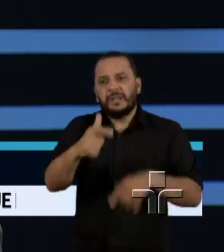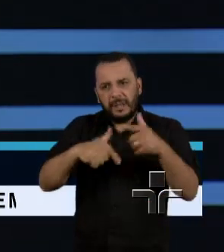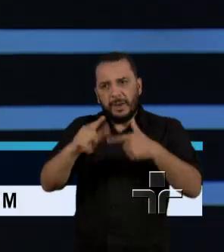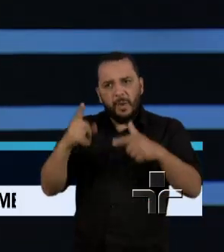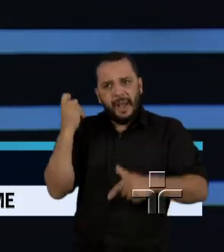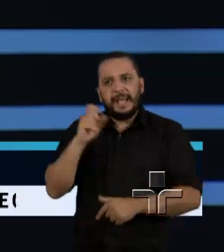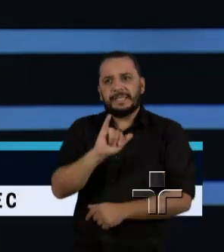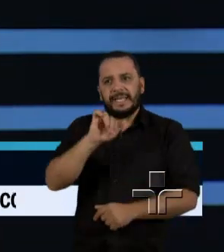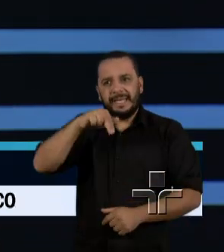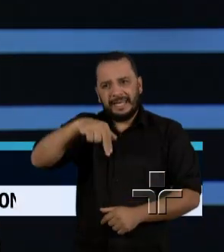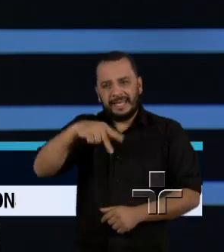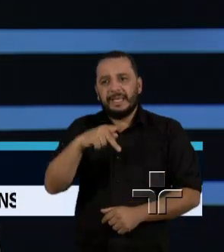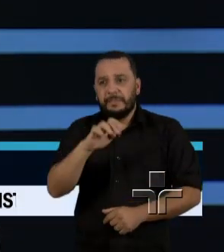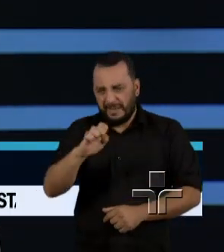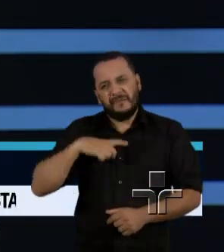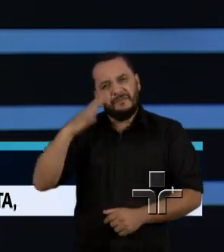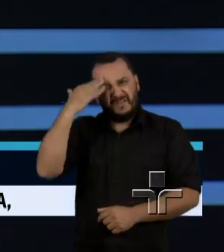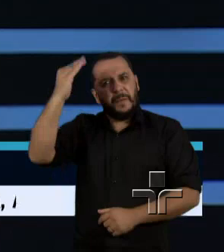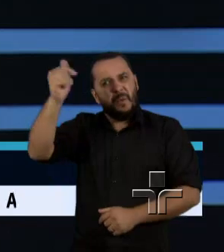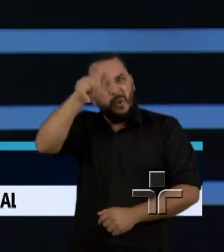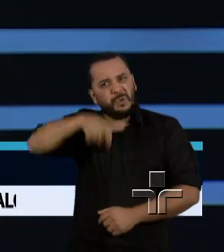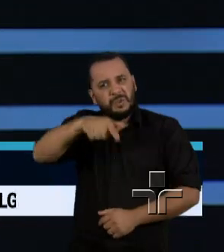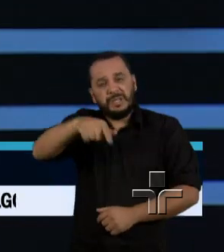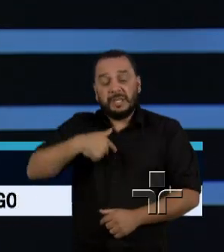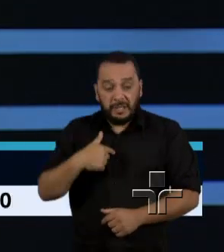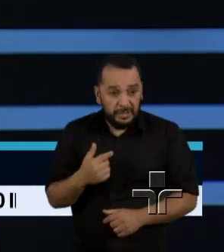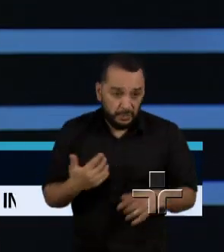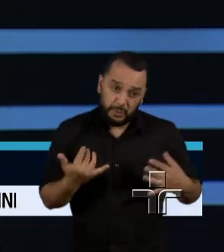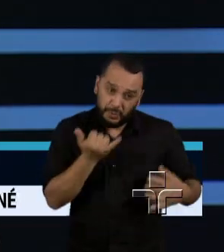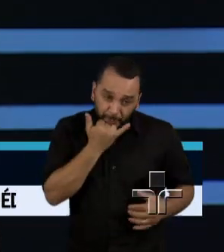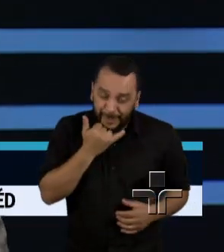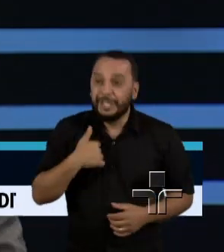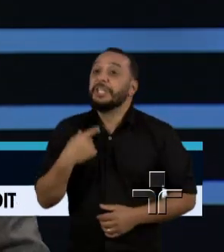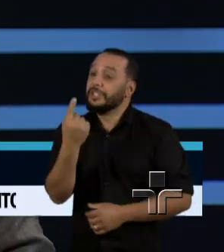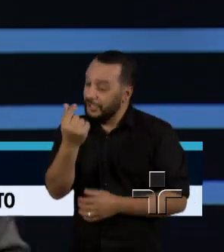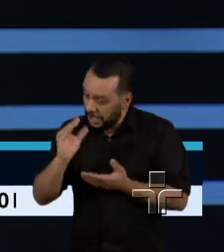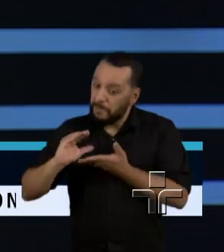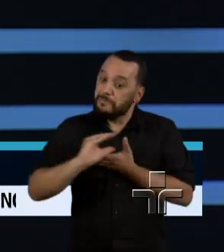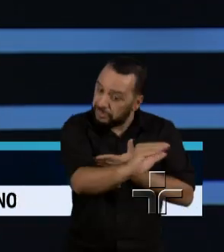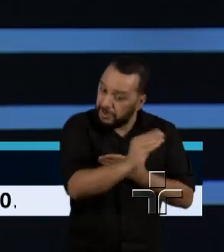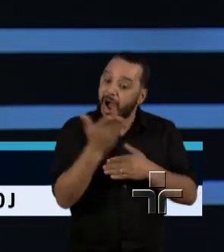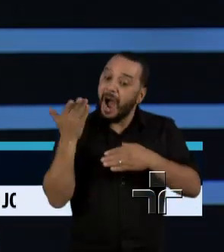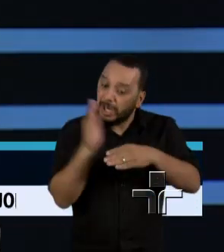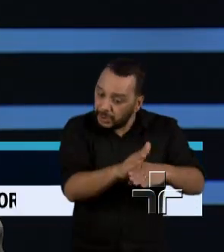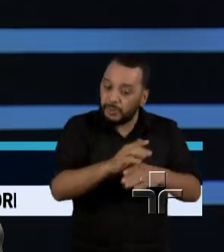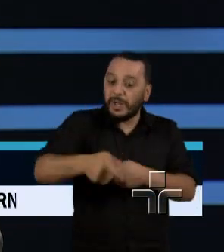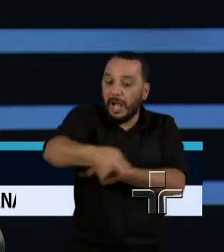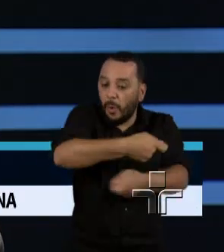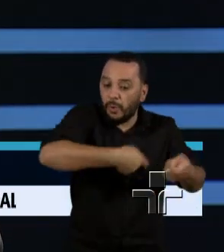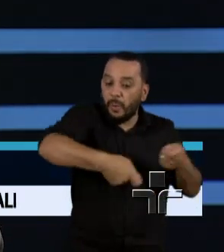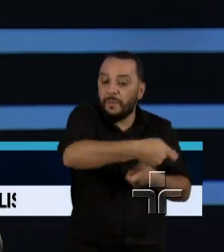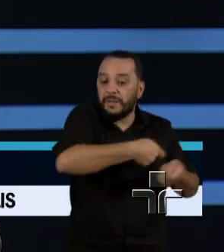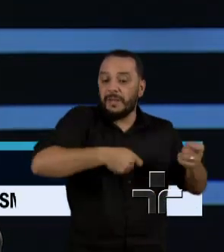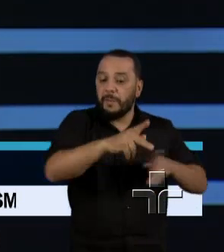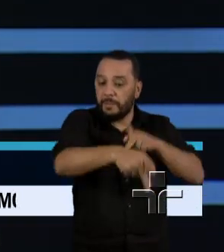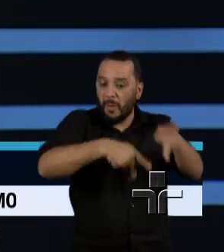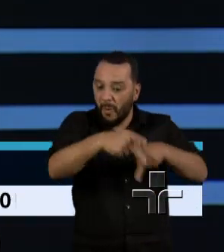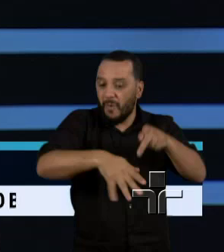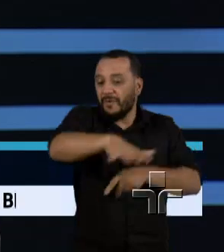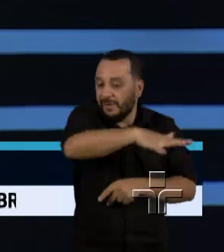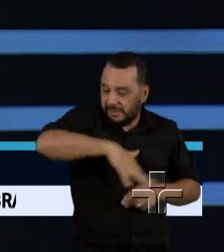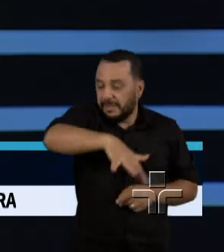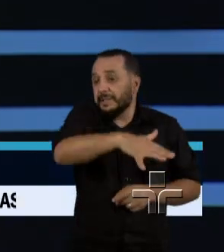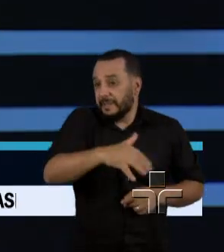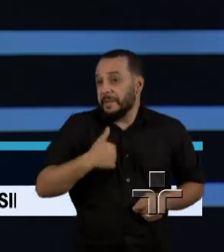reconhecido internacionalmente, e ele falou, olha, esse dinheiro ajuda muito a economia da região para a população ribeirinha. Então, assim,